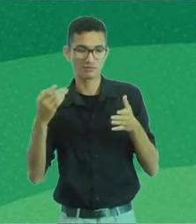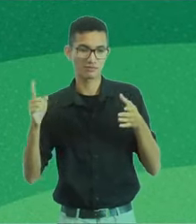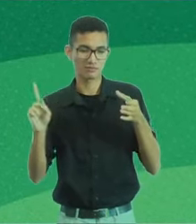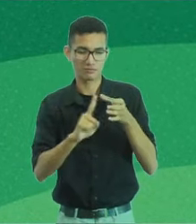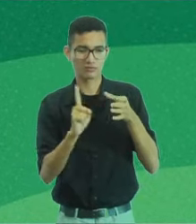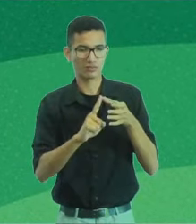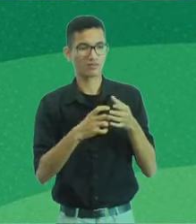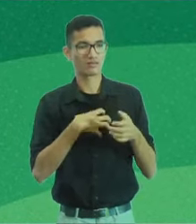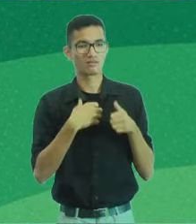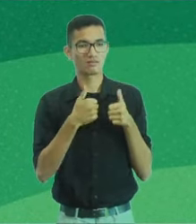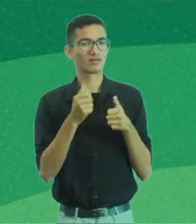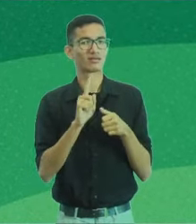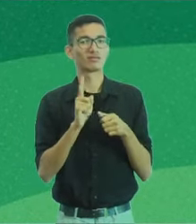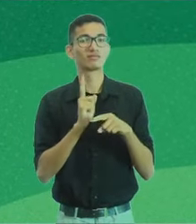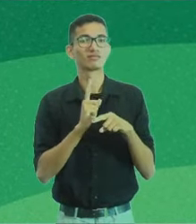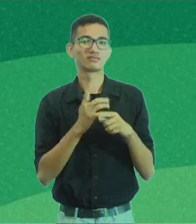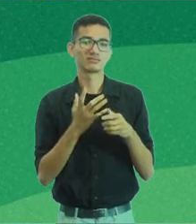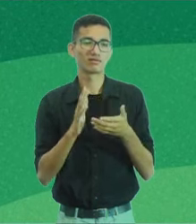por conta disso